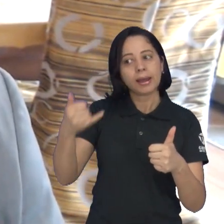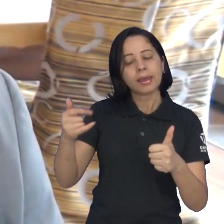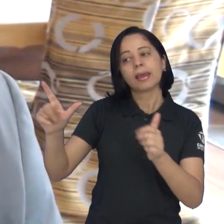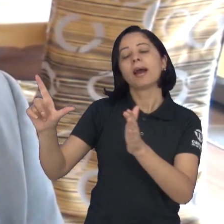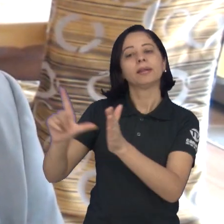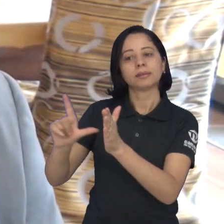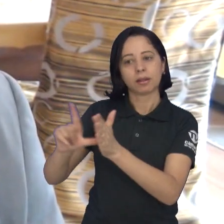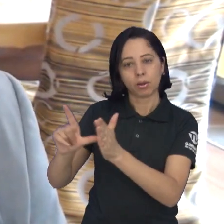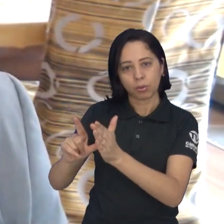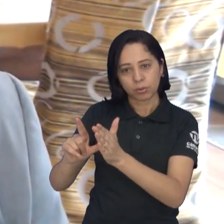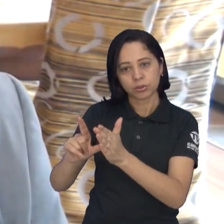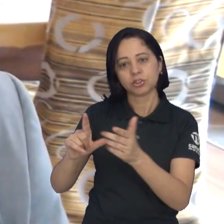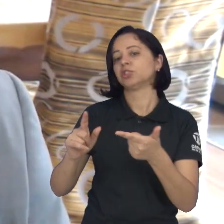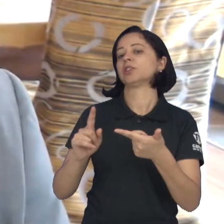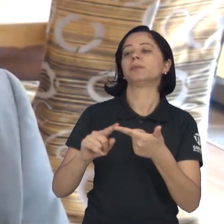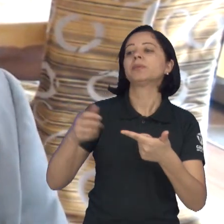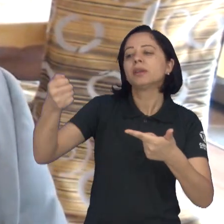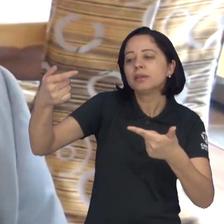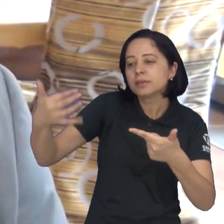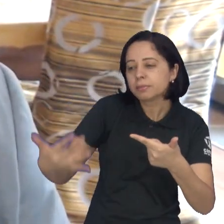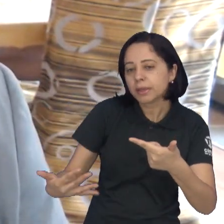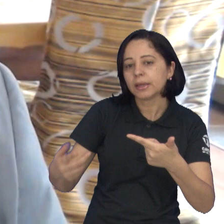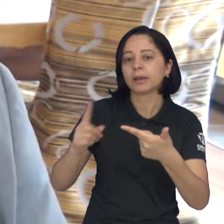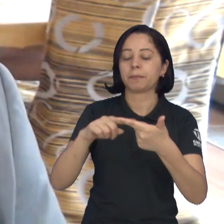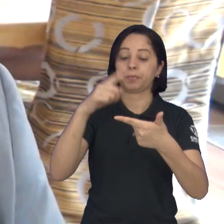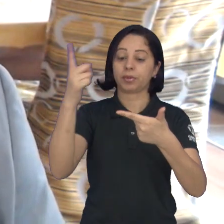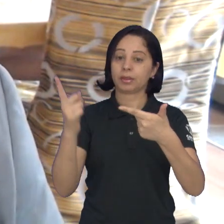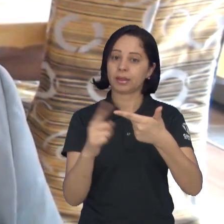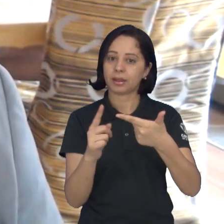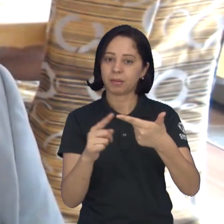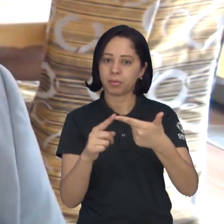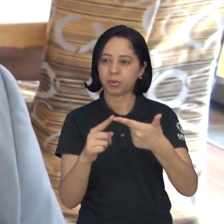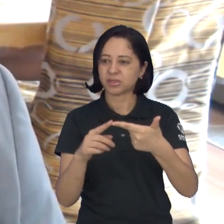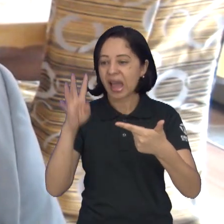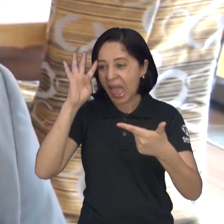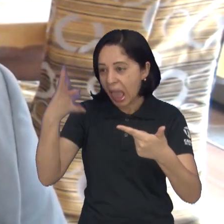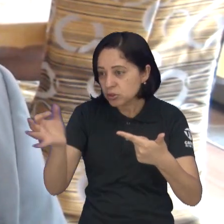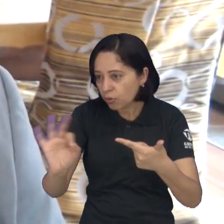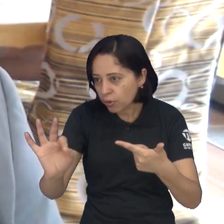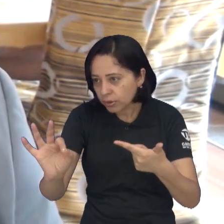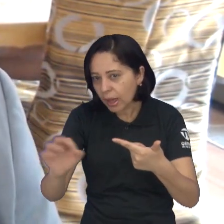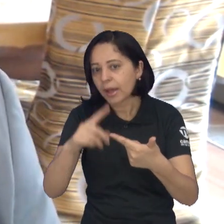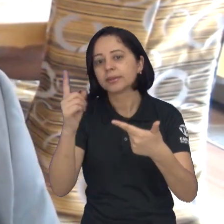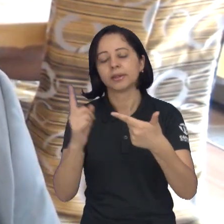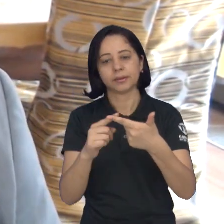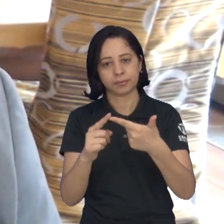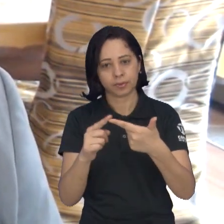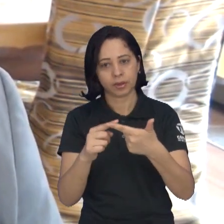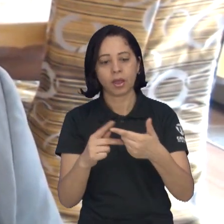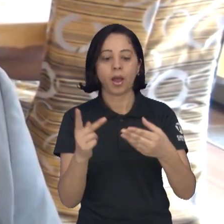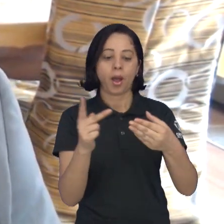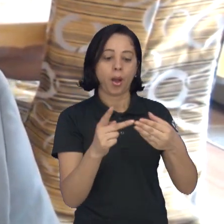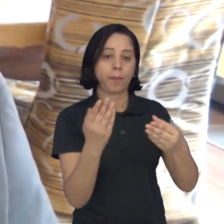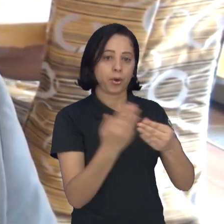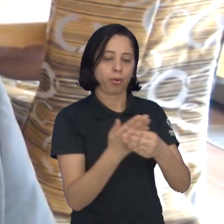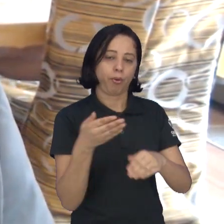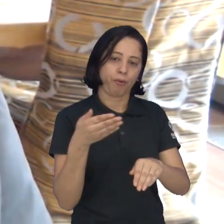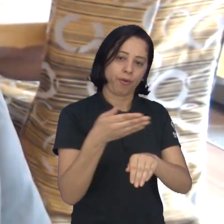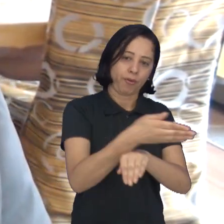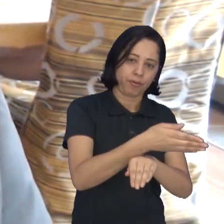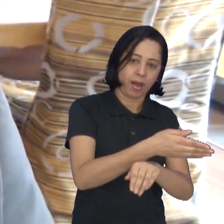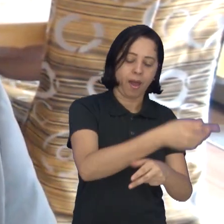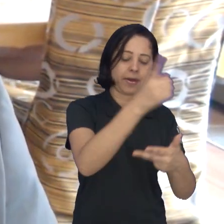lojista ou vendedor. Posteriormente, não sendo resolvida a situação, procure o Procon para